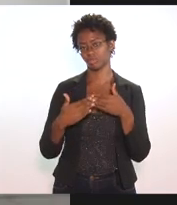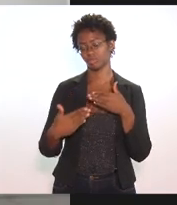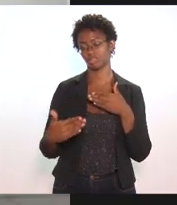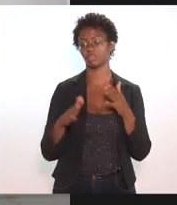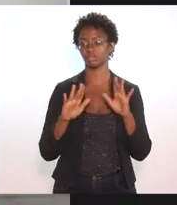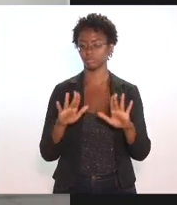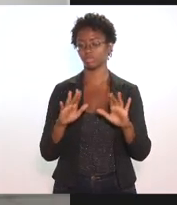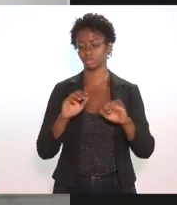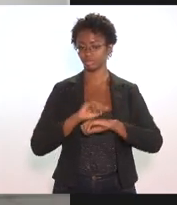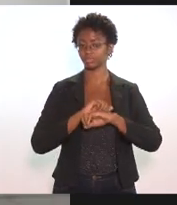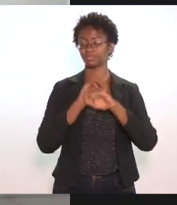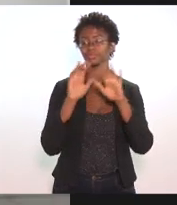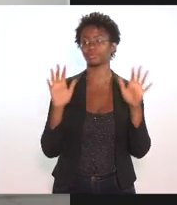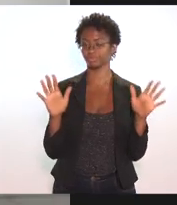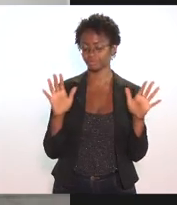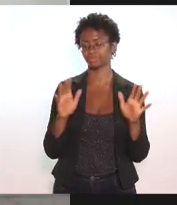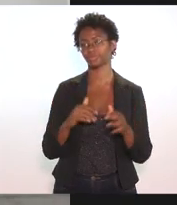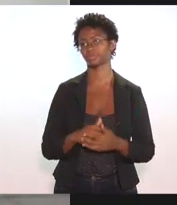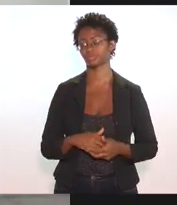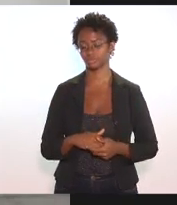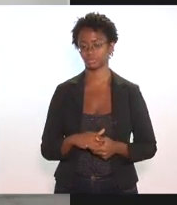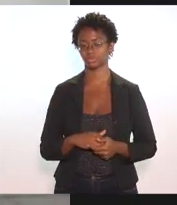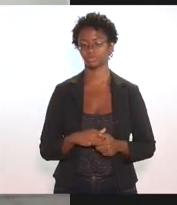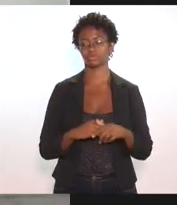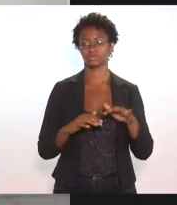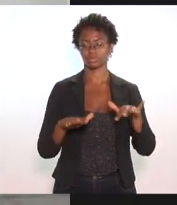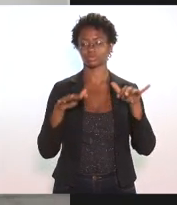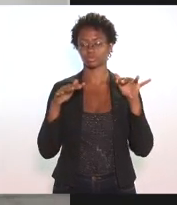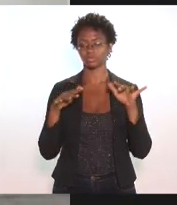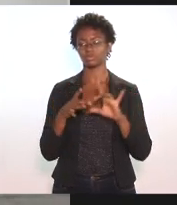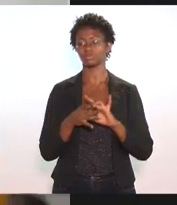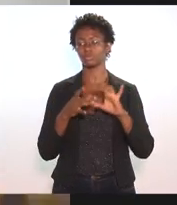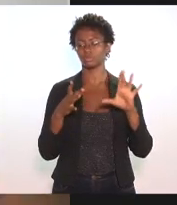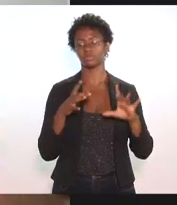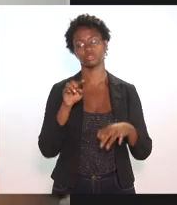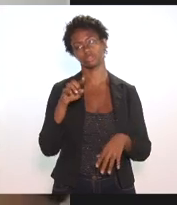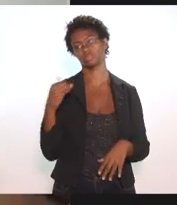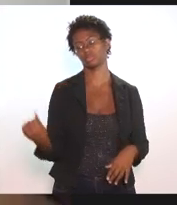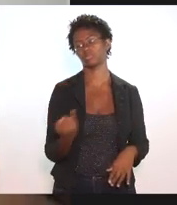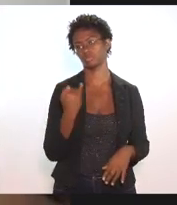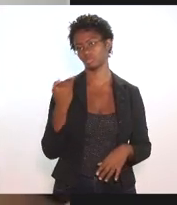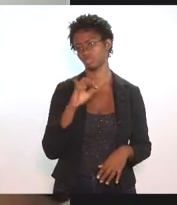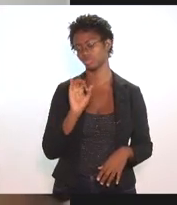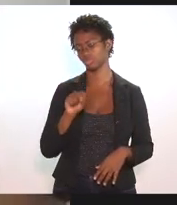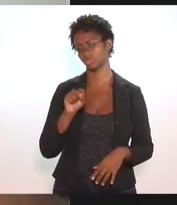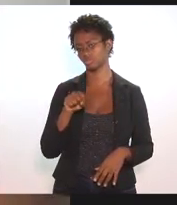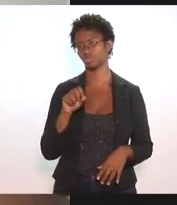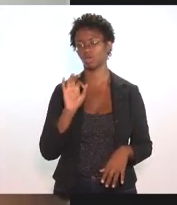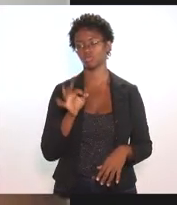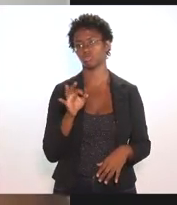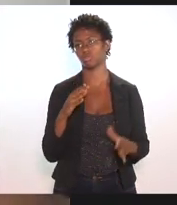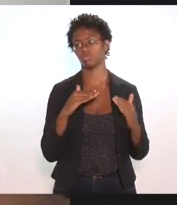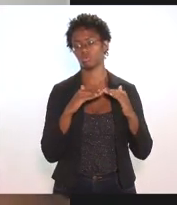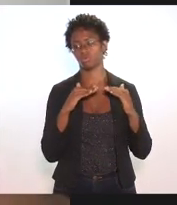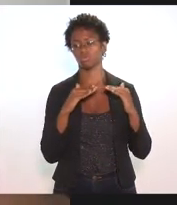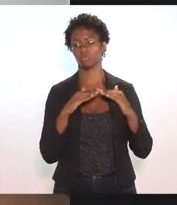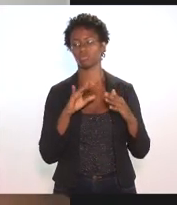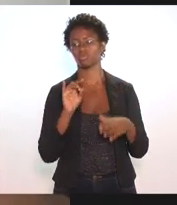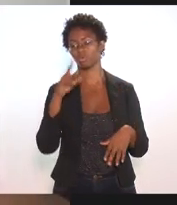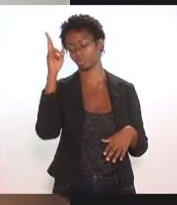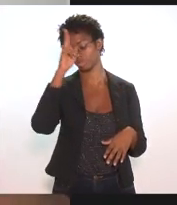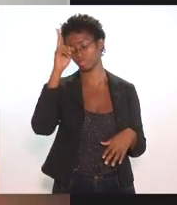mas evidentemente uma audiência pública seria o mais correto, sim, deputada Lucinha, só para que a gente